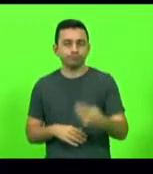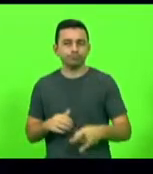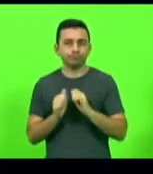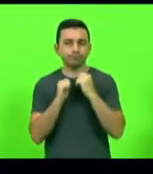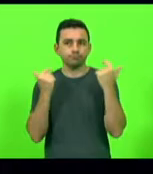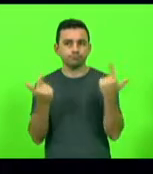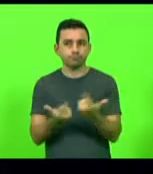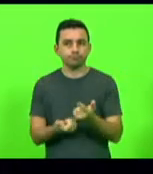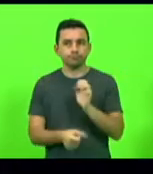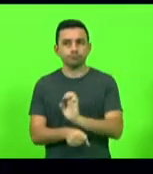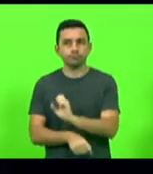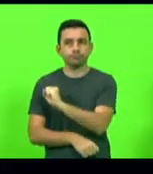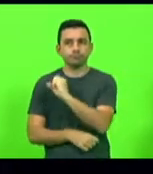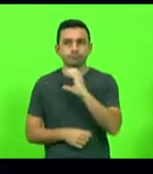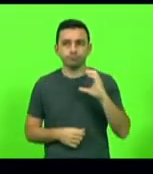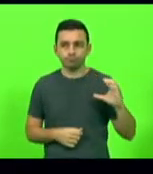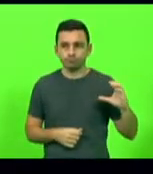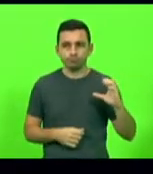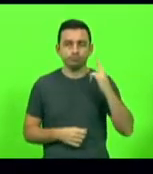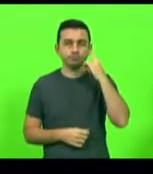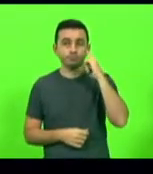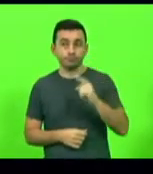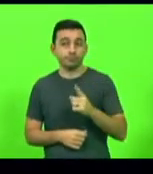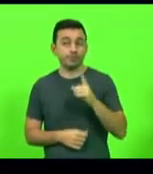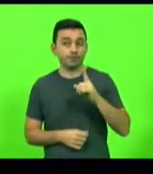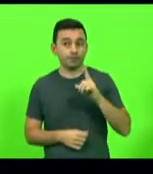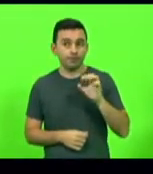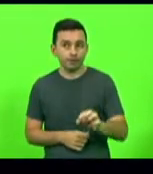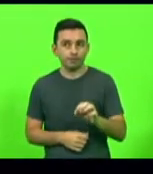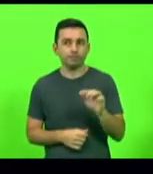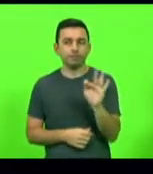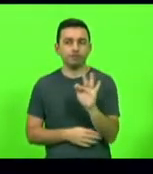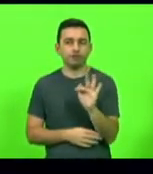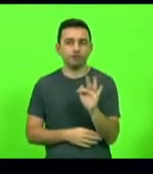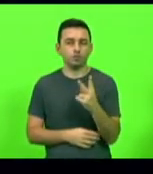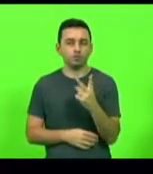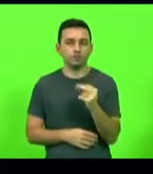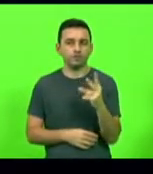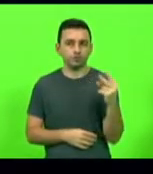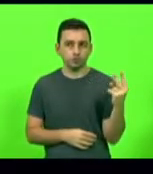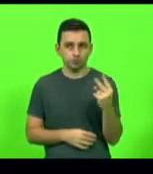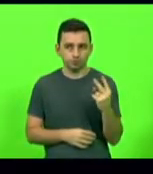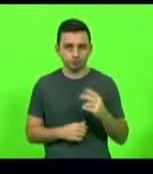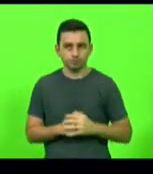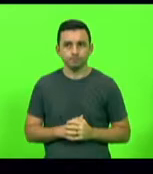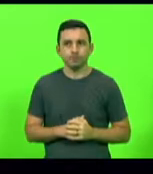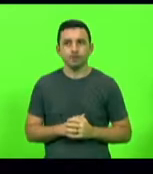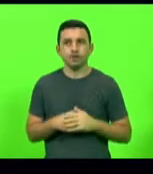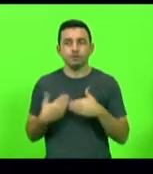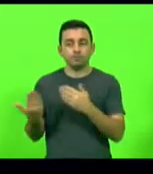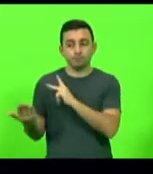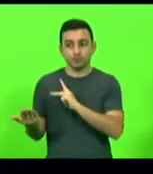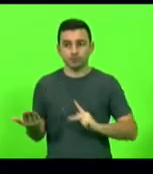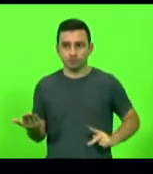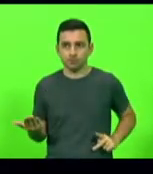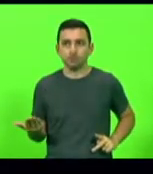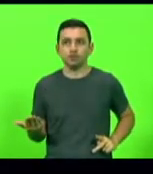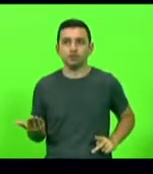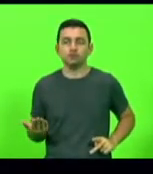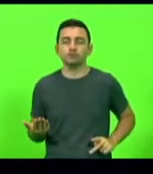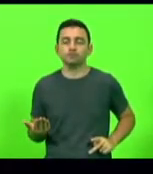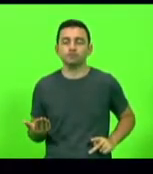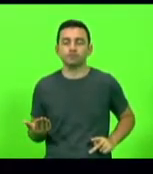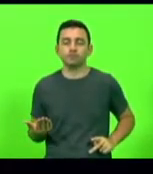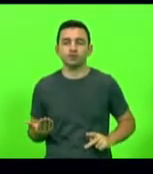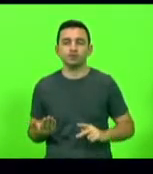Legislativa do Estado de Santa Catarina, realizada em 10 de fevereiro de 2022, sobre a presidência, deputado Kennedy Nunes e